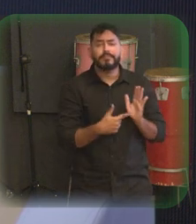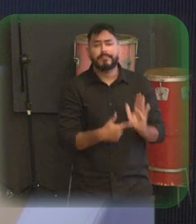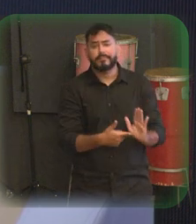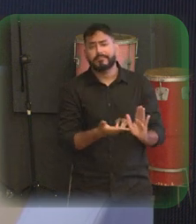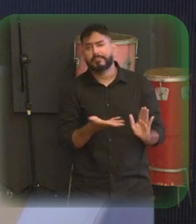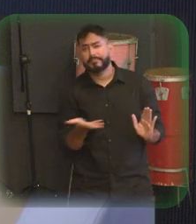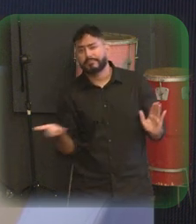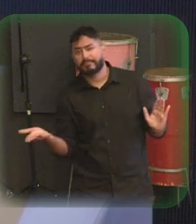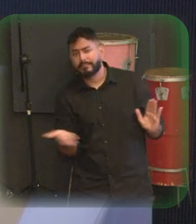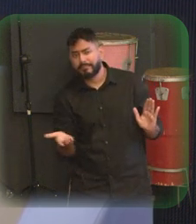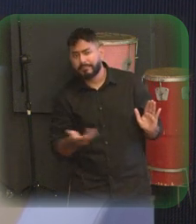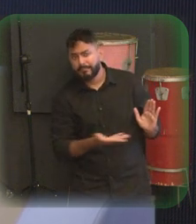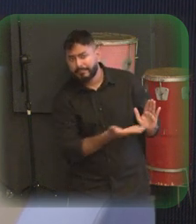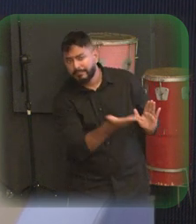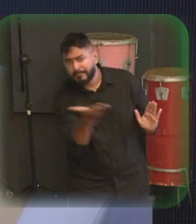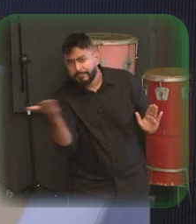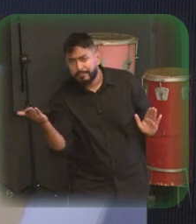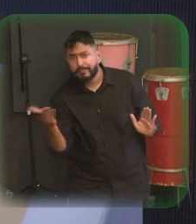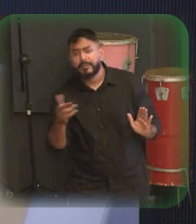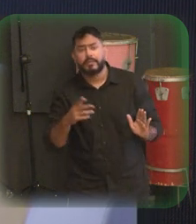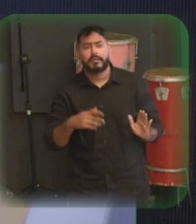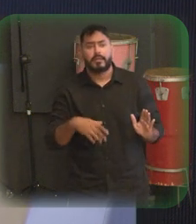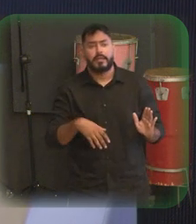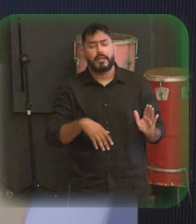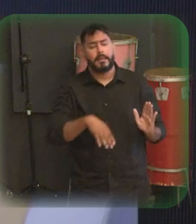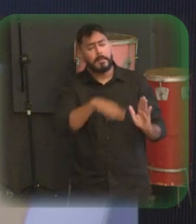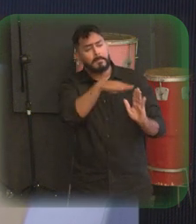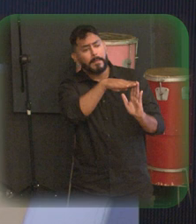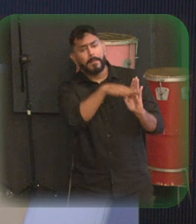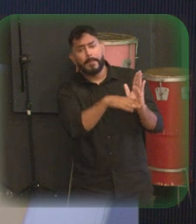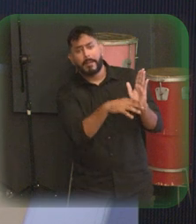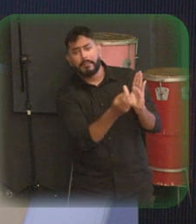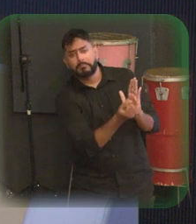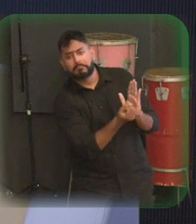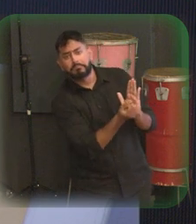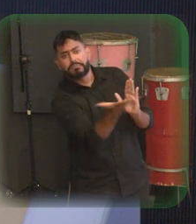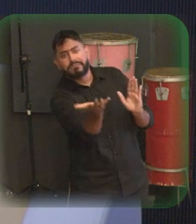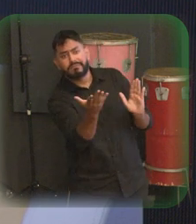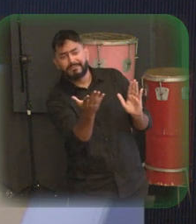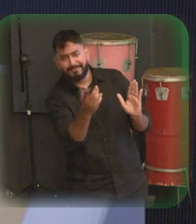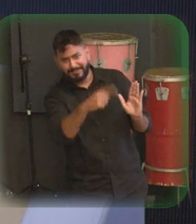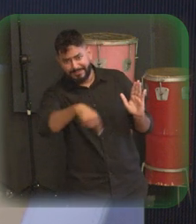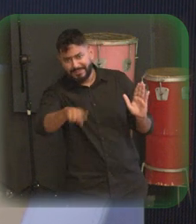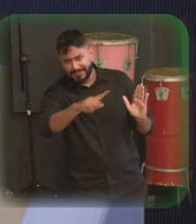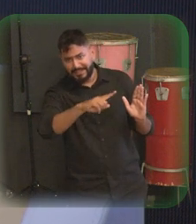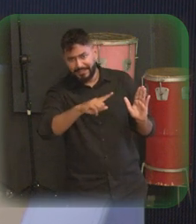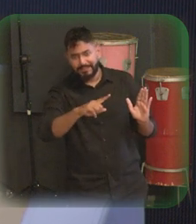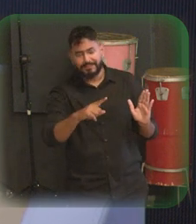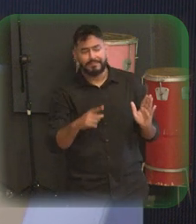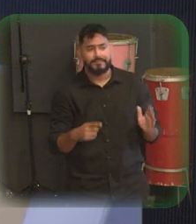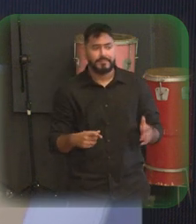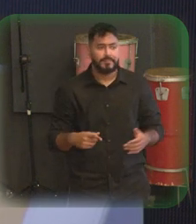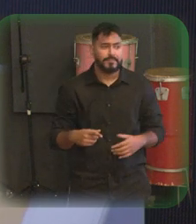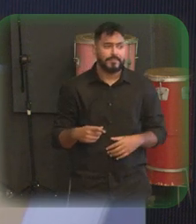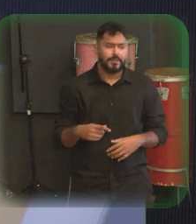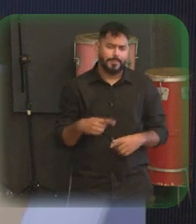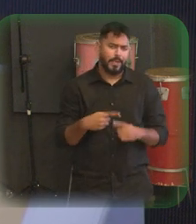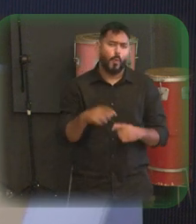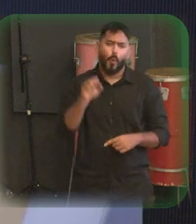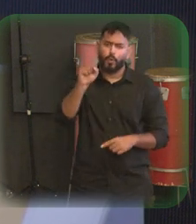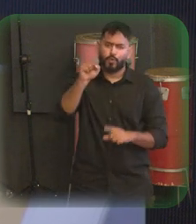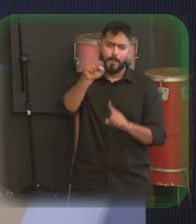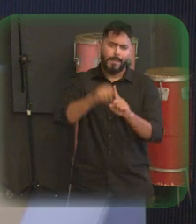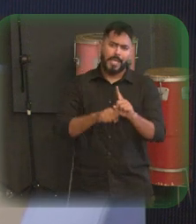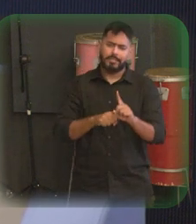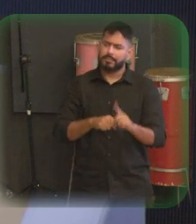que uma prestação de contas, porque eu ainda não fiz, é o que eu vou fazer, é o que está em construção, porque com 8 meses de governo é